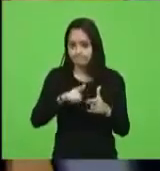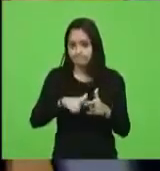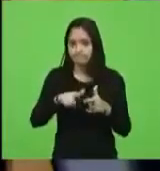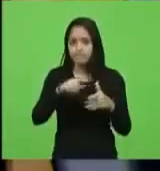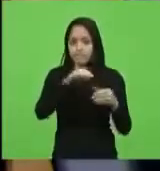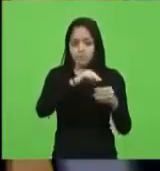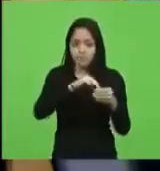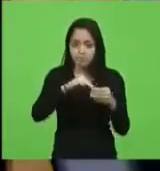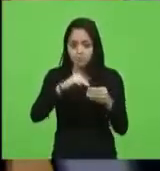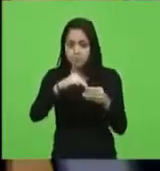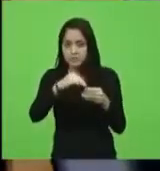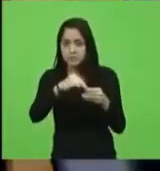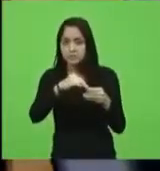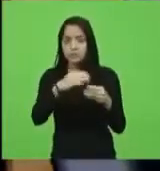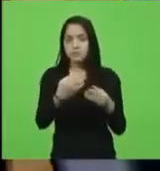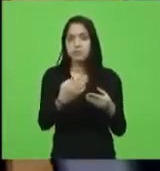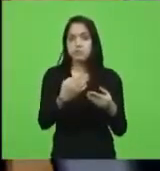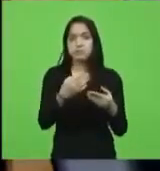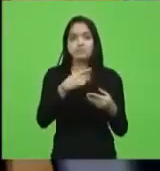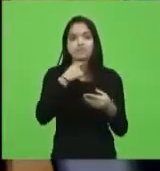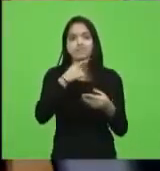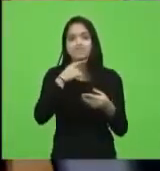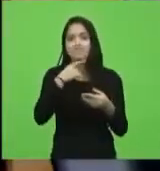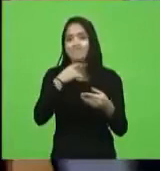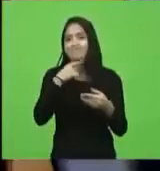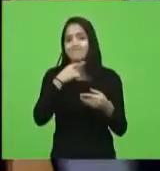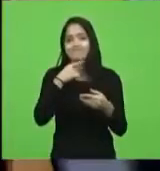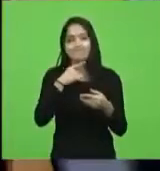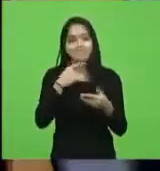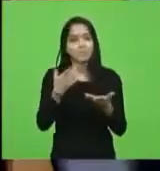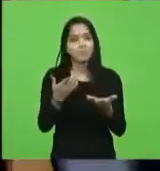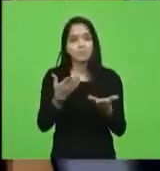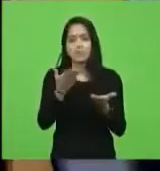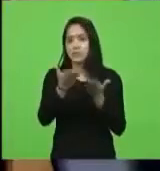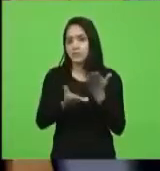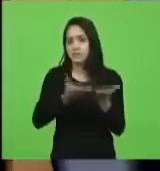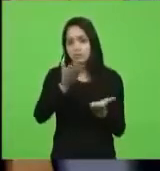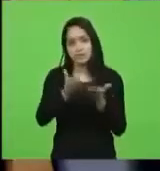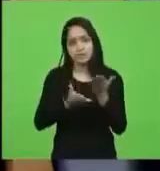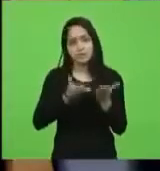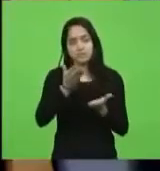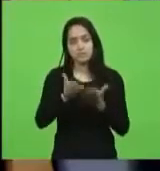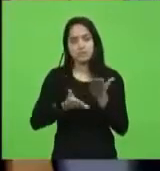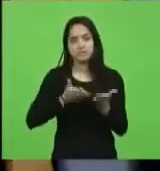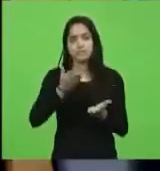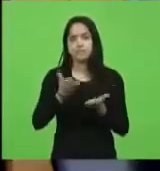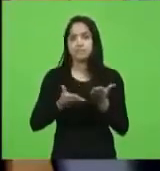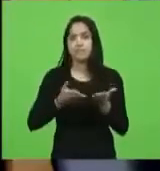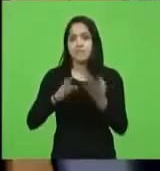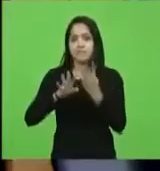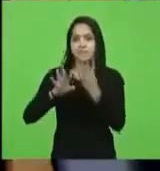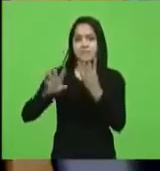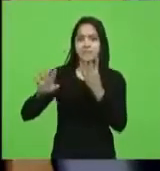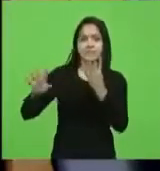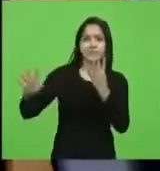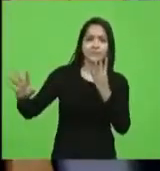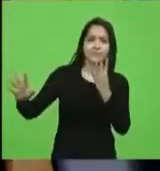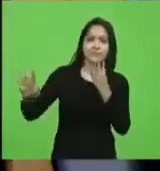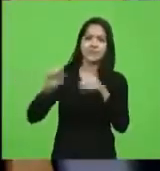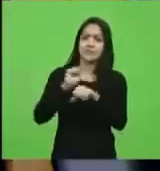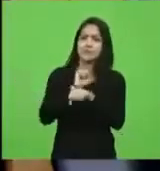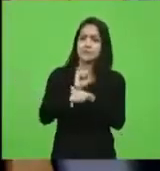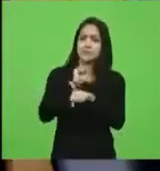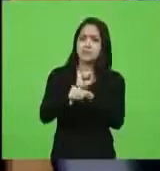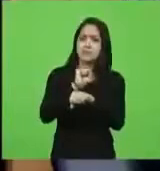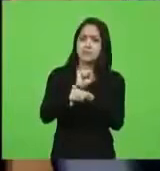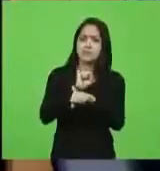municípios, eles já não dão conta de atender o ensino infantil. É fila atrás de fila em todos os municípios, ou